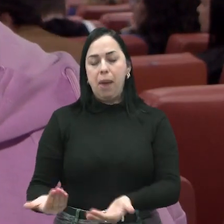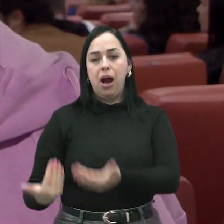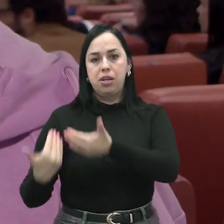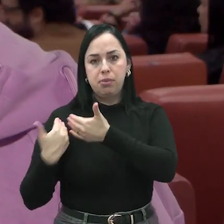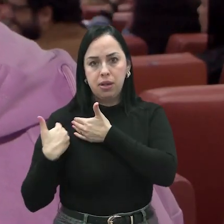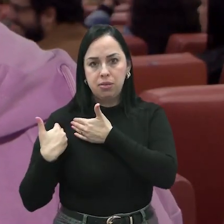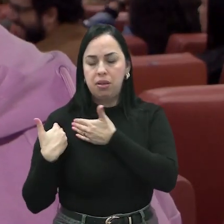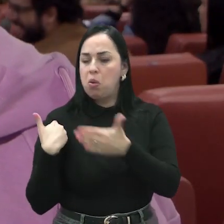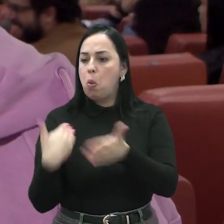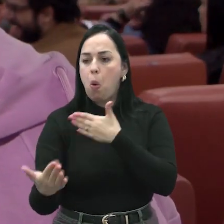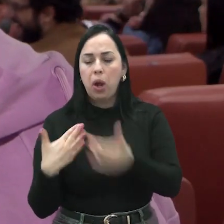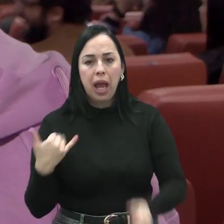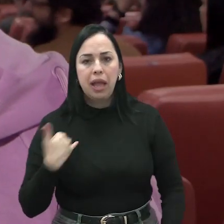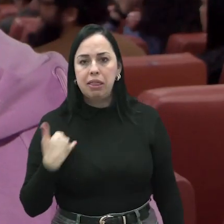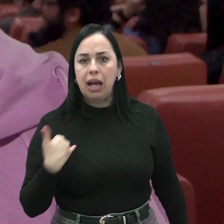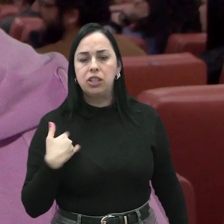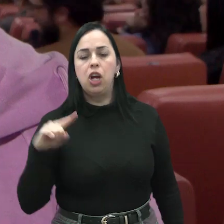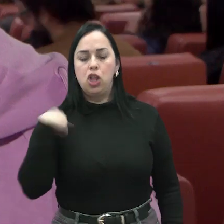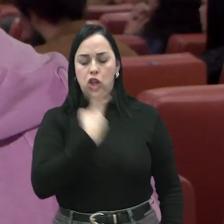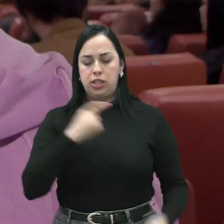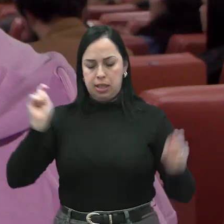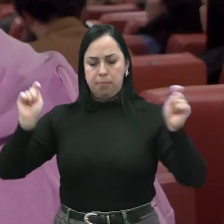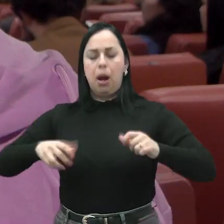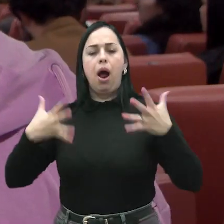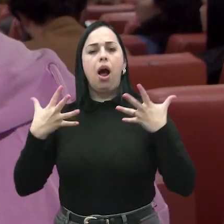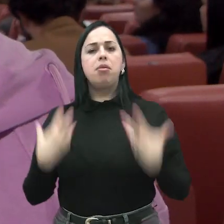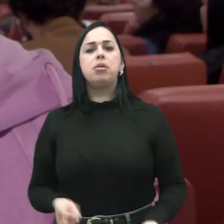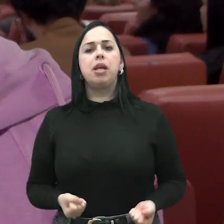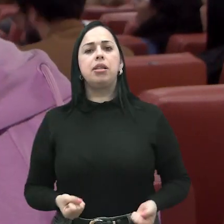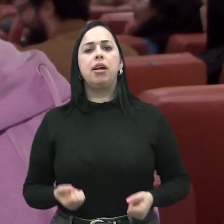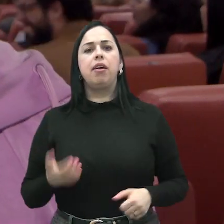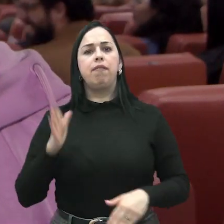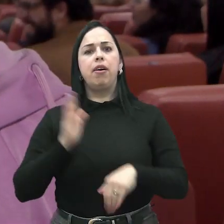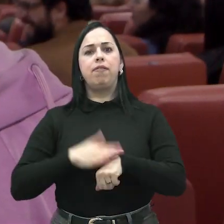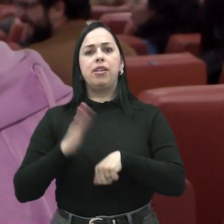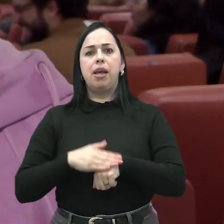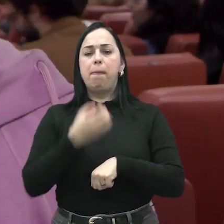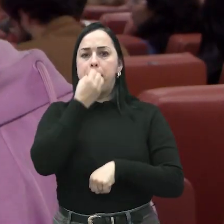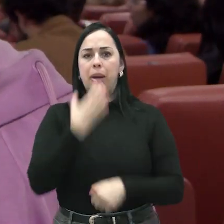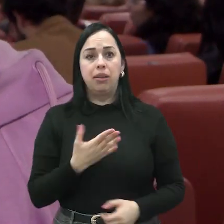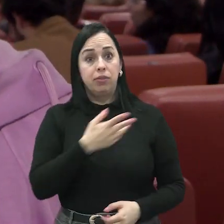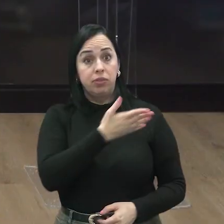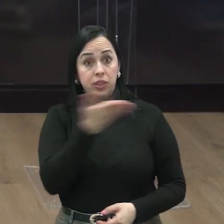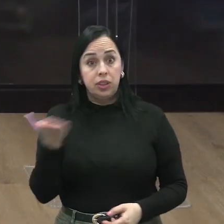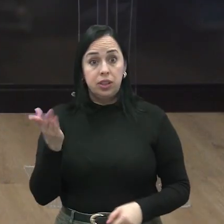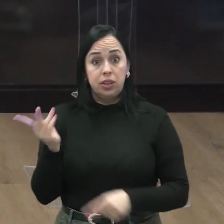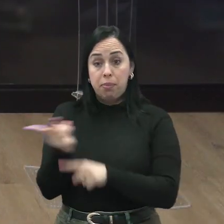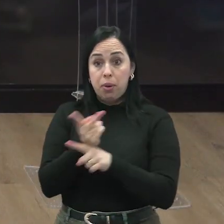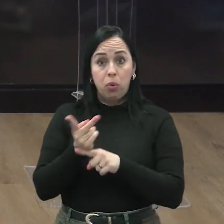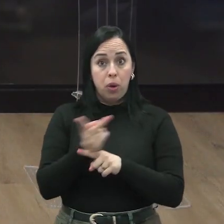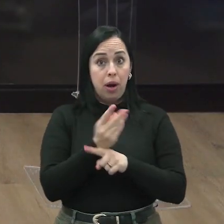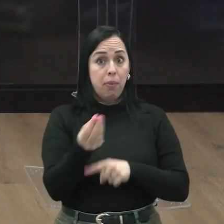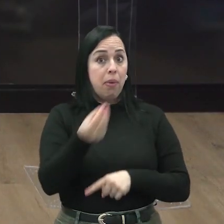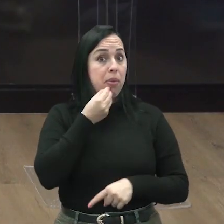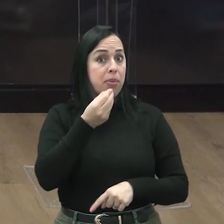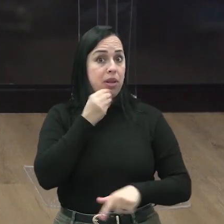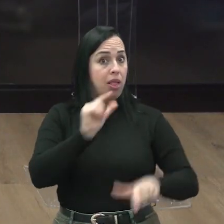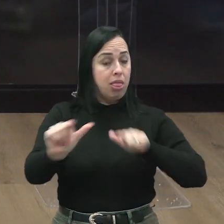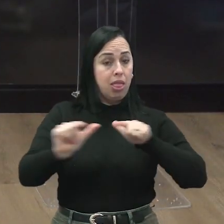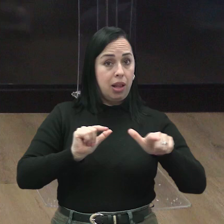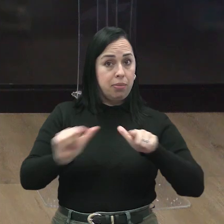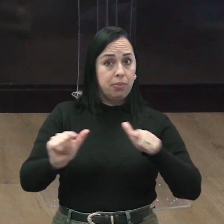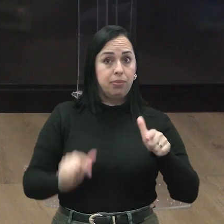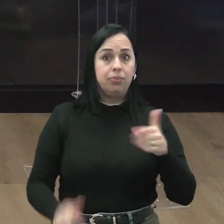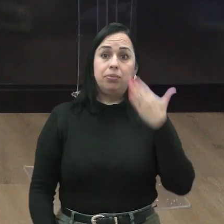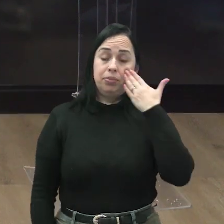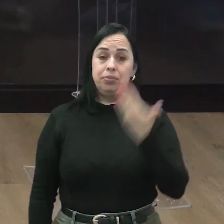um dever. Independente da idade, nós temos que estar sempre pronto para fazer o bem e ajudar. Para quem está em busca de uma oportunidade